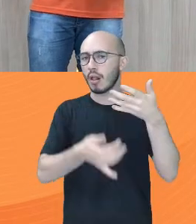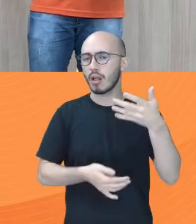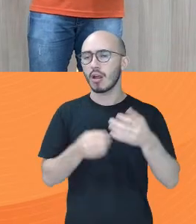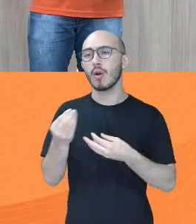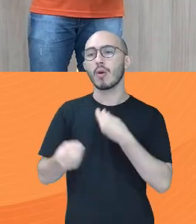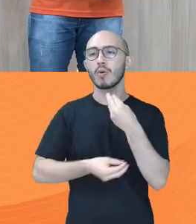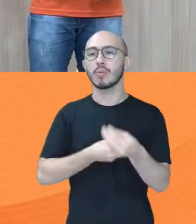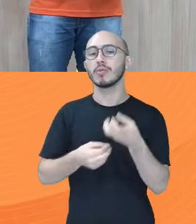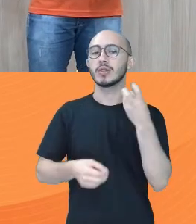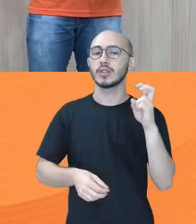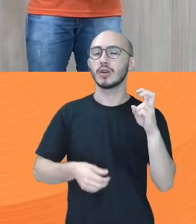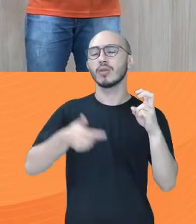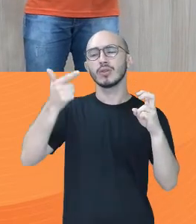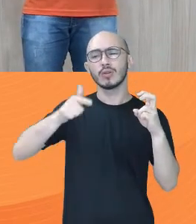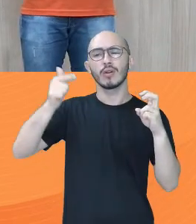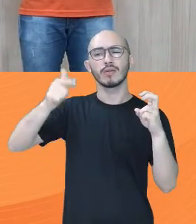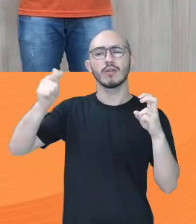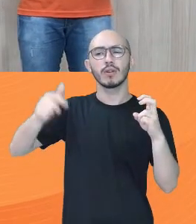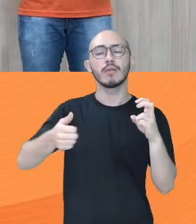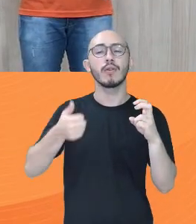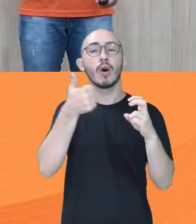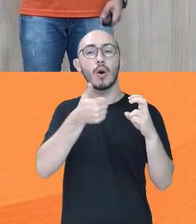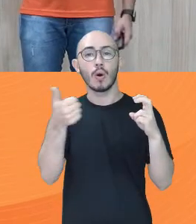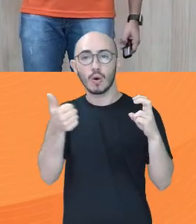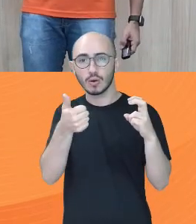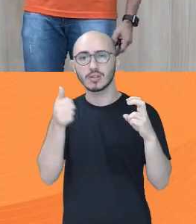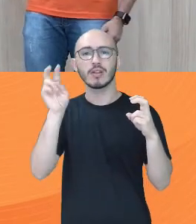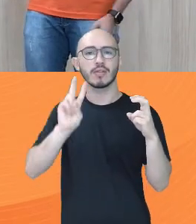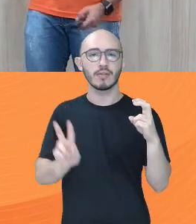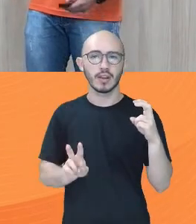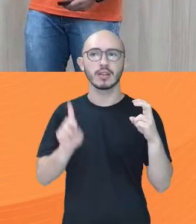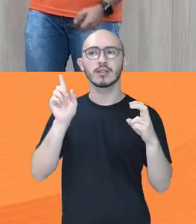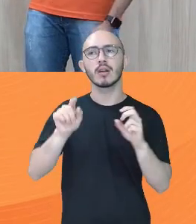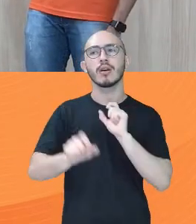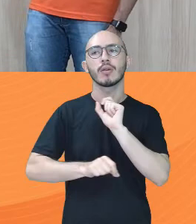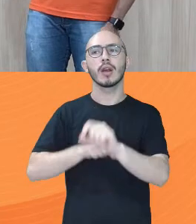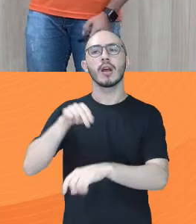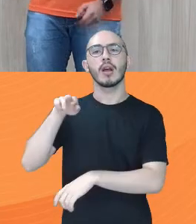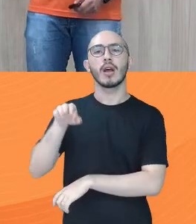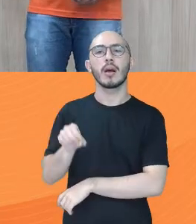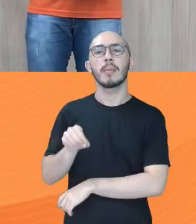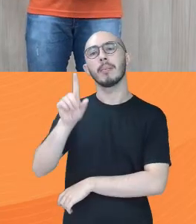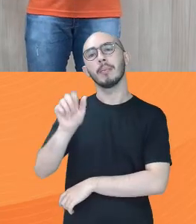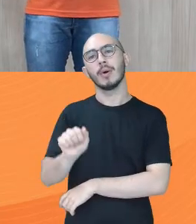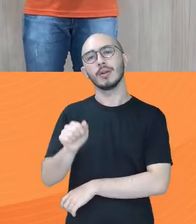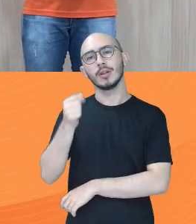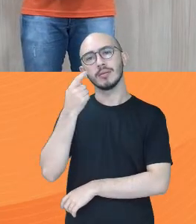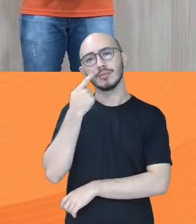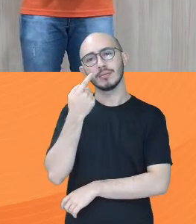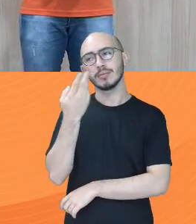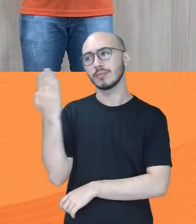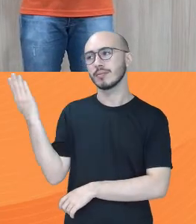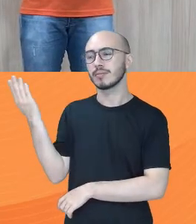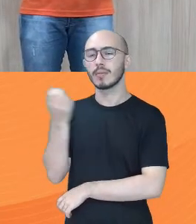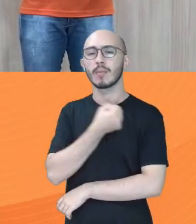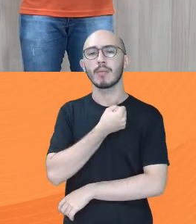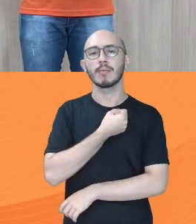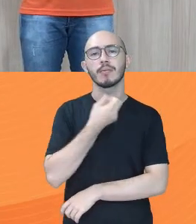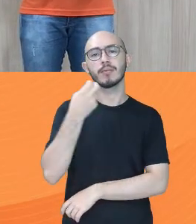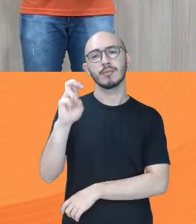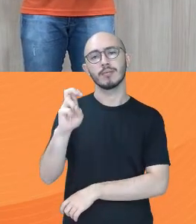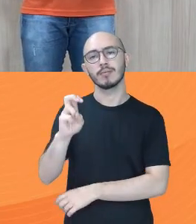como o 5 ele aparece 11 vezes, ele é a nossa moda. Então, eu tenho aí que a moda é igual